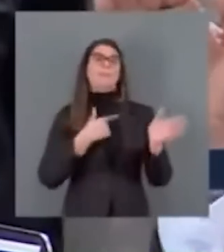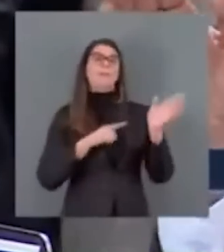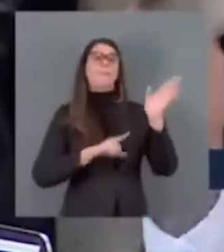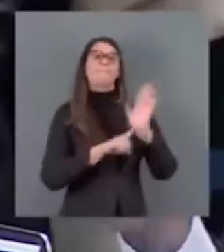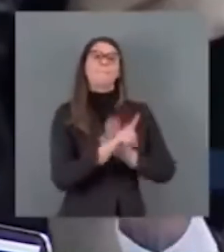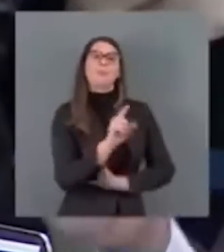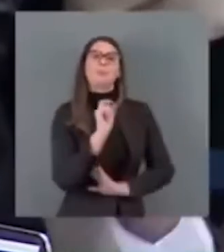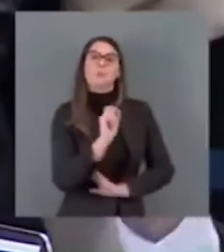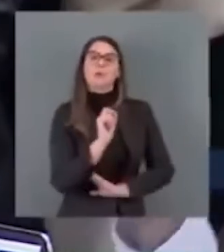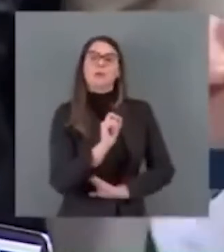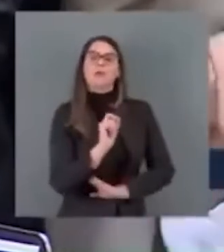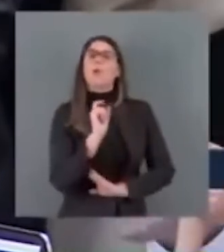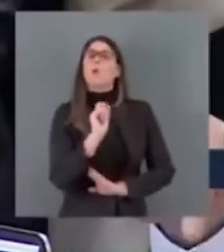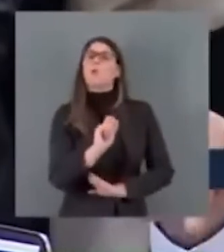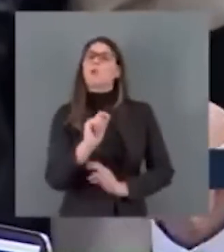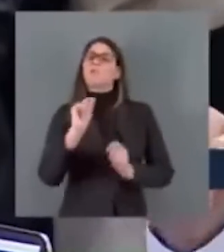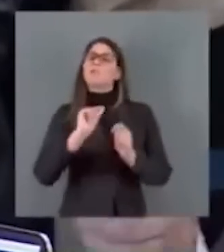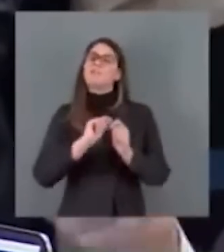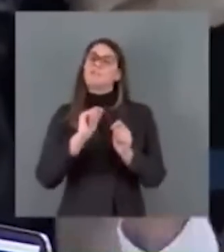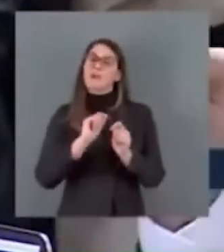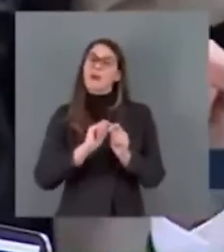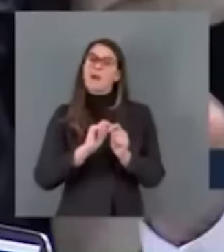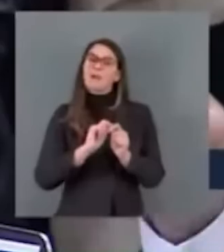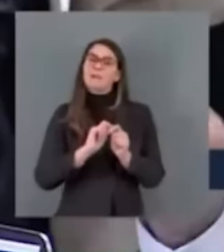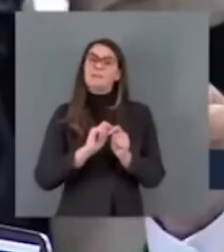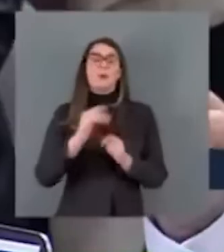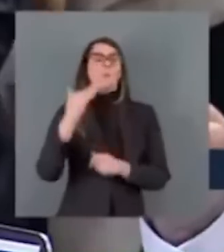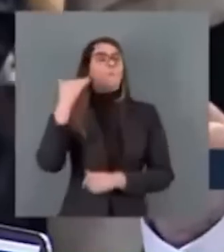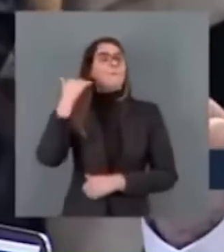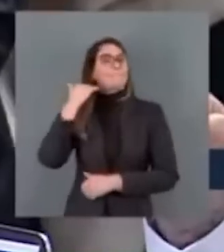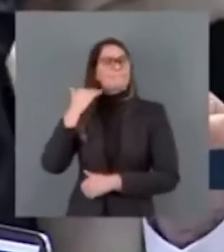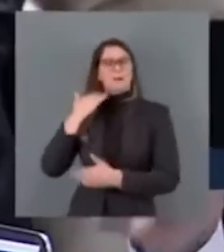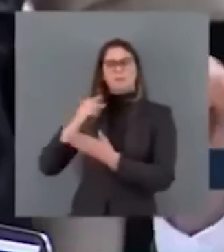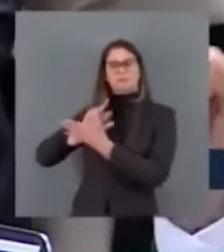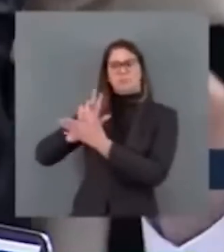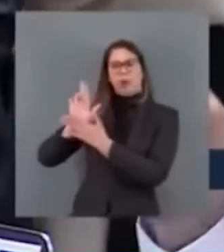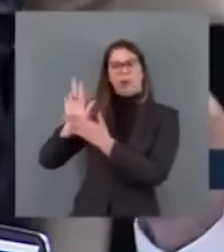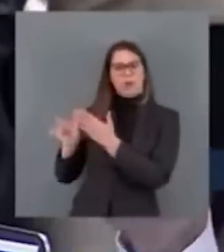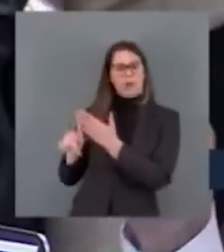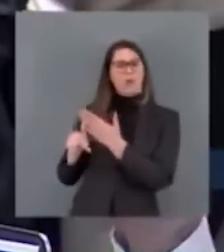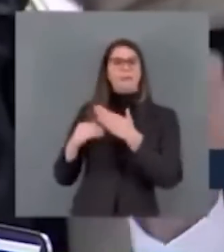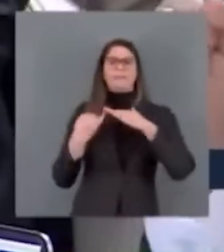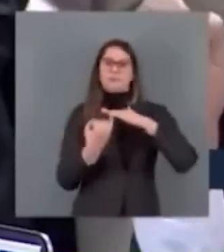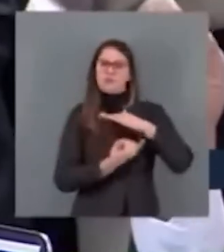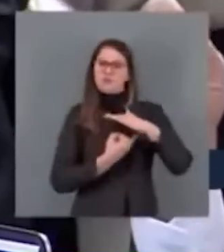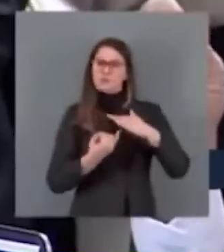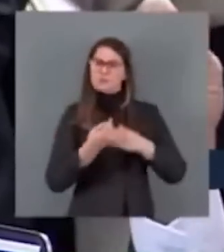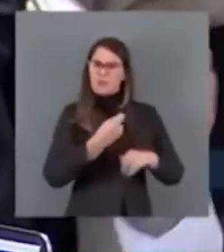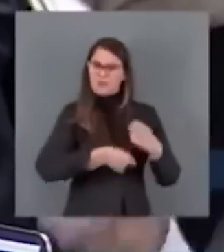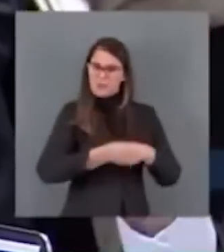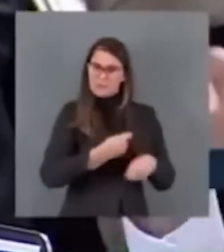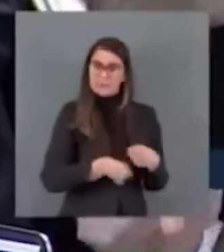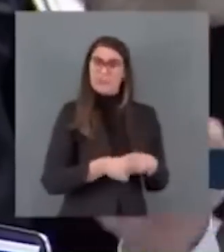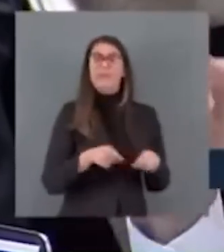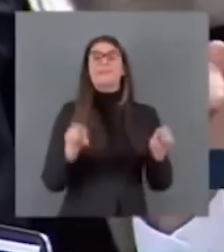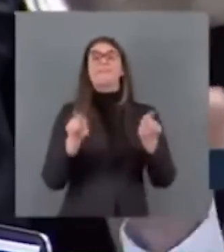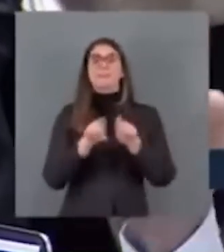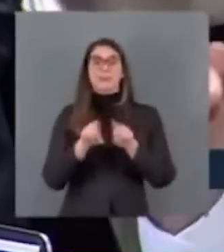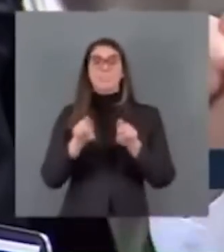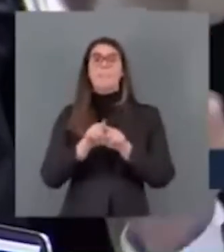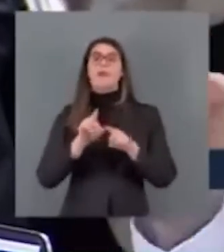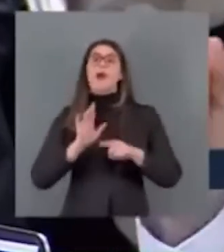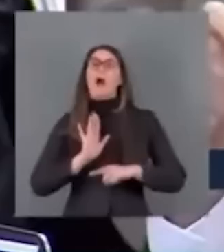é o que tem sido feito para que os bancos as grandes instituições financeiras também